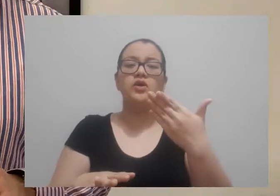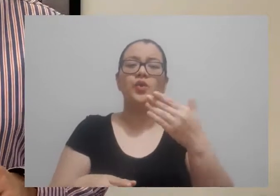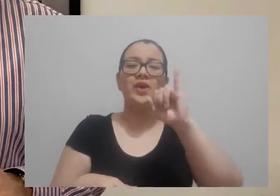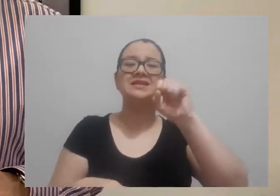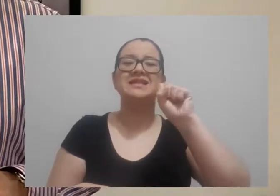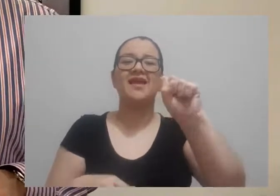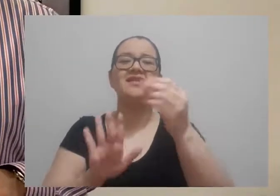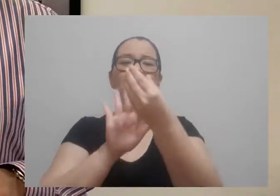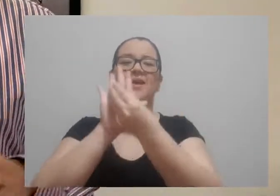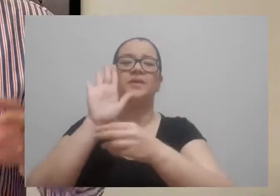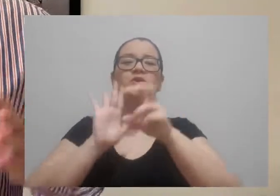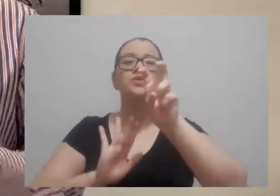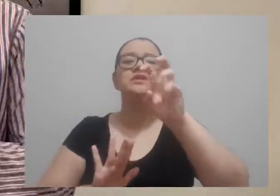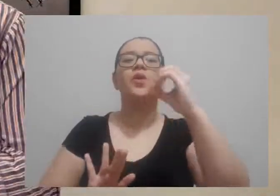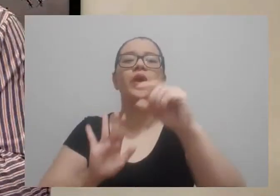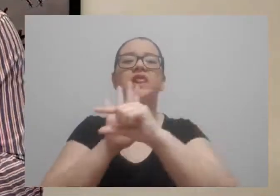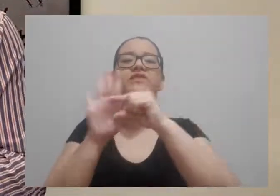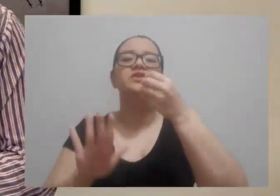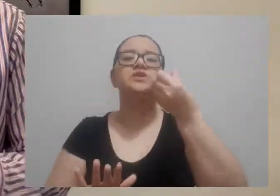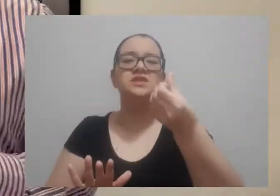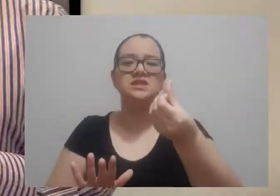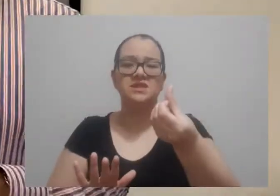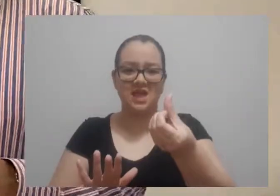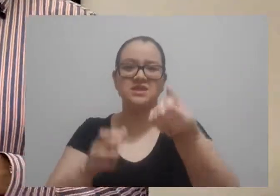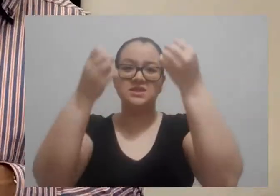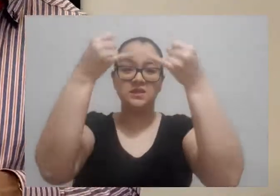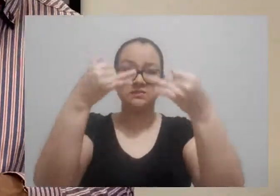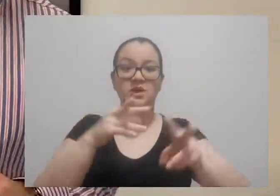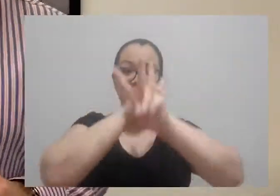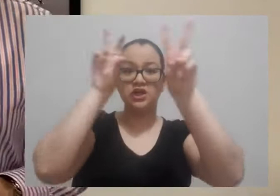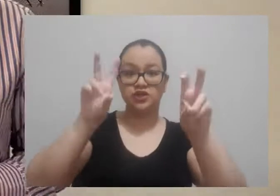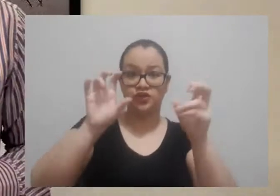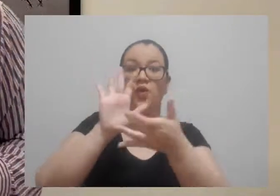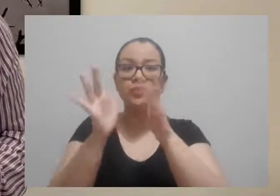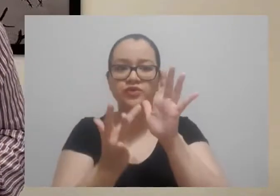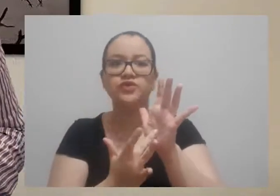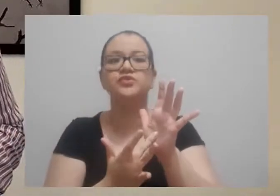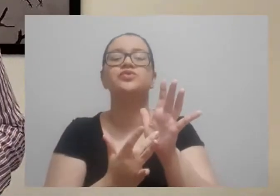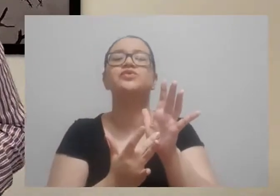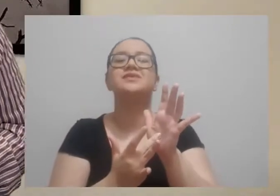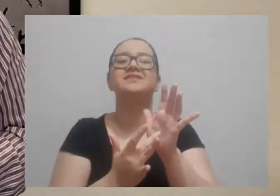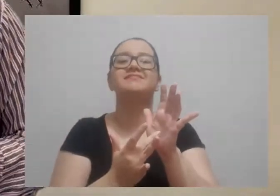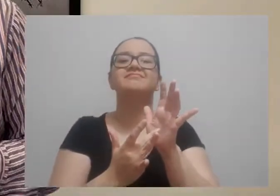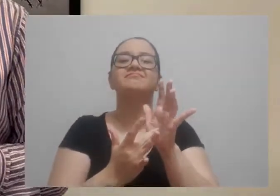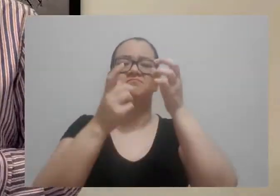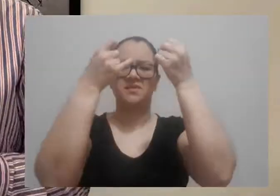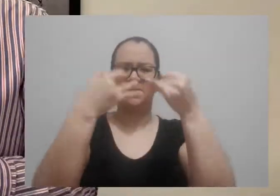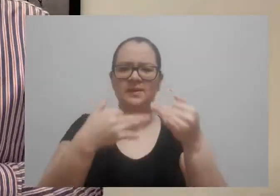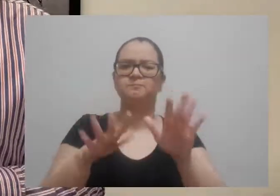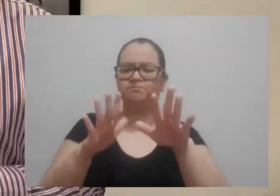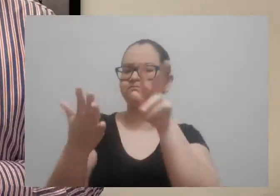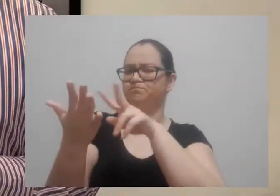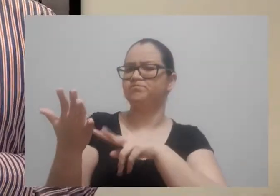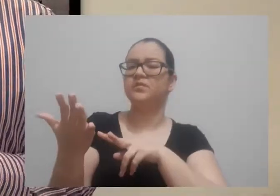versículo 6, uma referência profética sobre Cristo, diz assim, olha, ofereci as costas aos que me